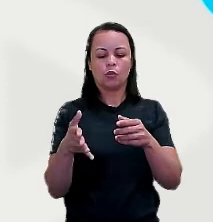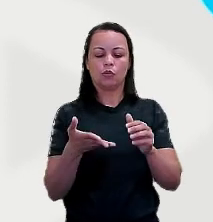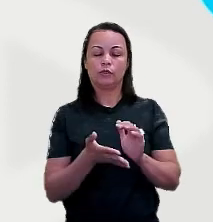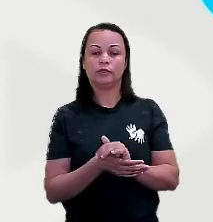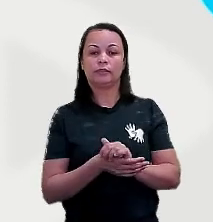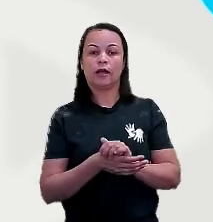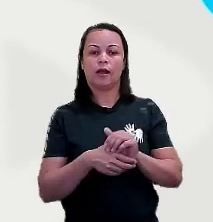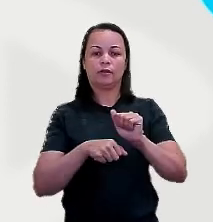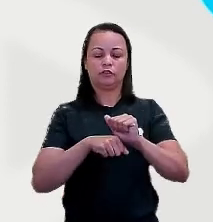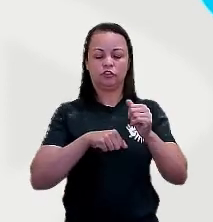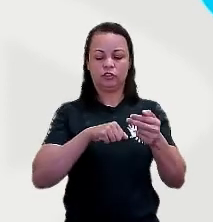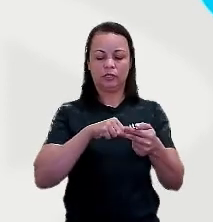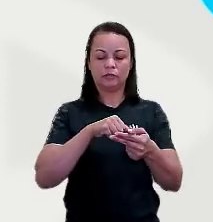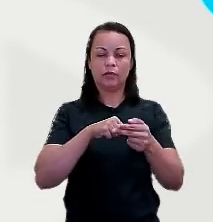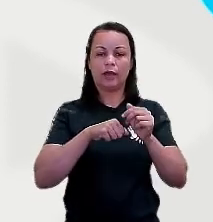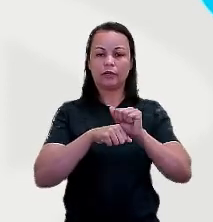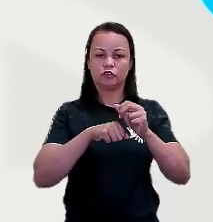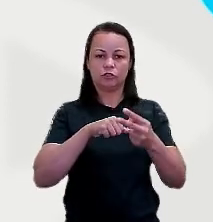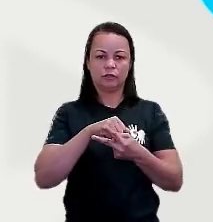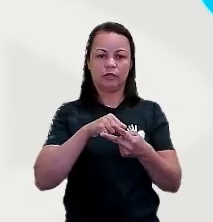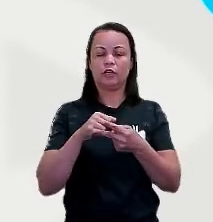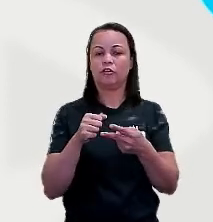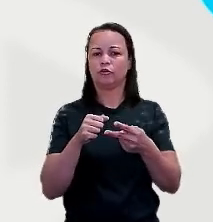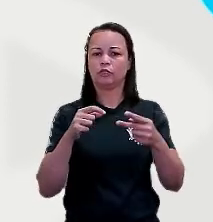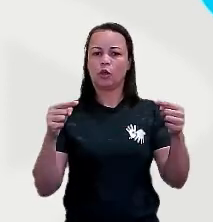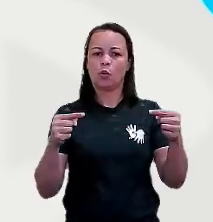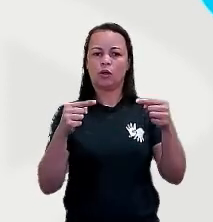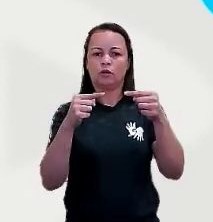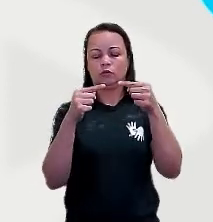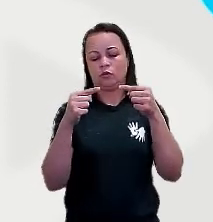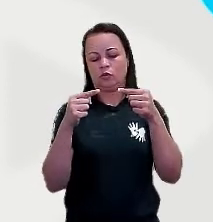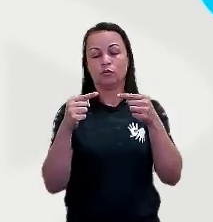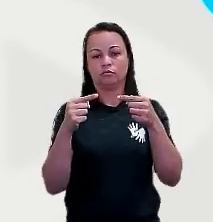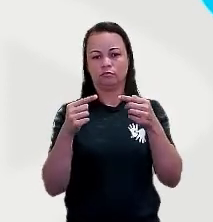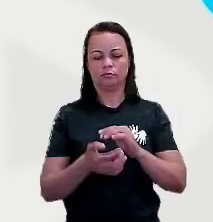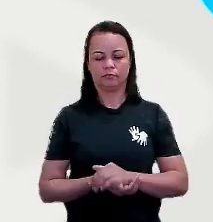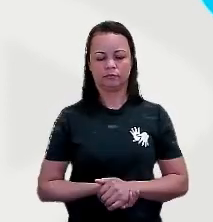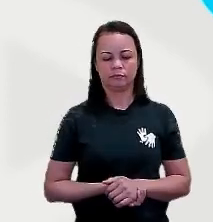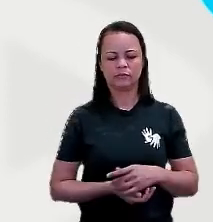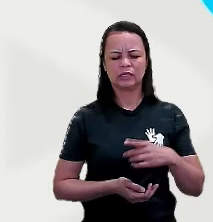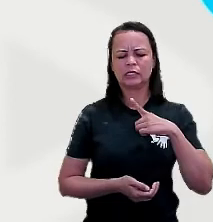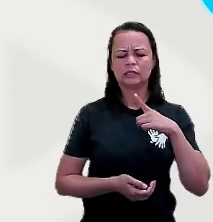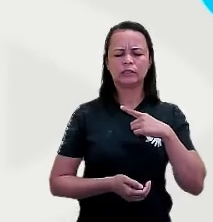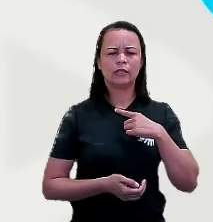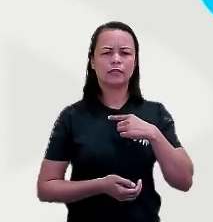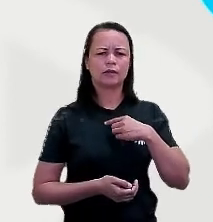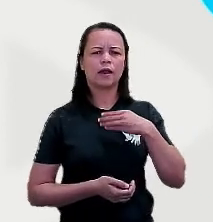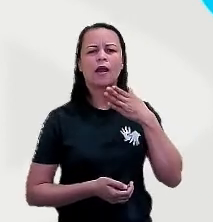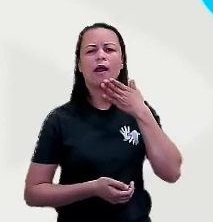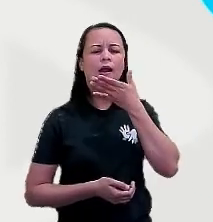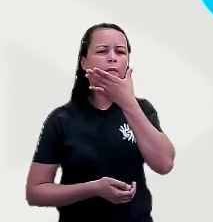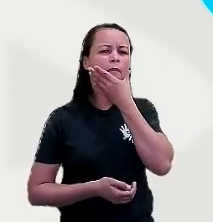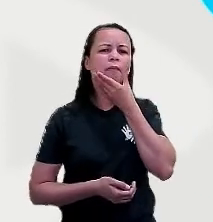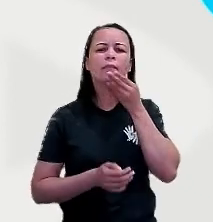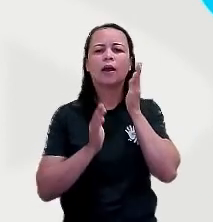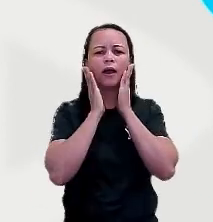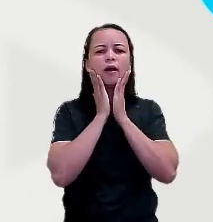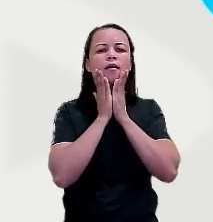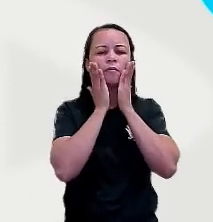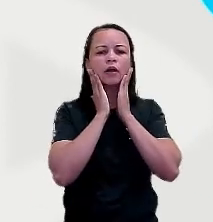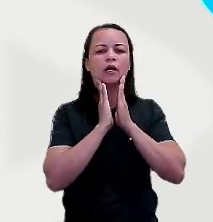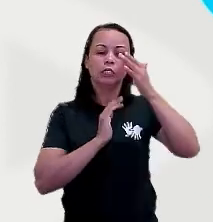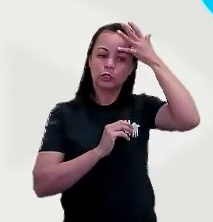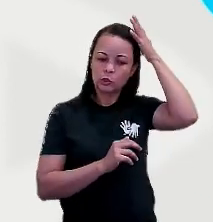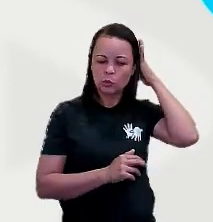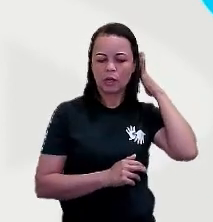as normas de concordância. Então, ó, tinha a barba e o cabelo. Ali tem a palavra,